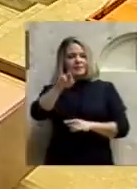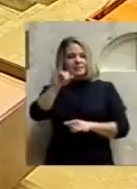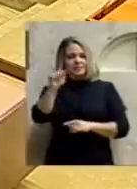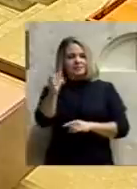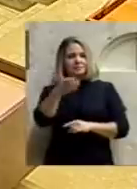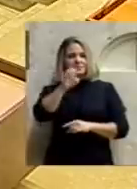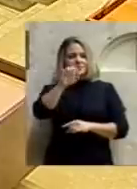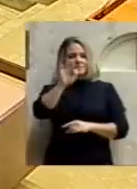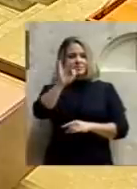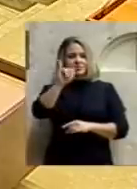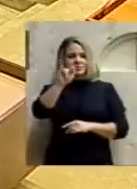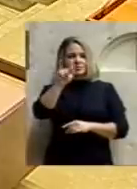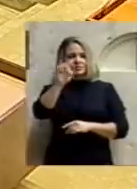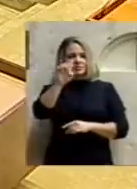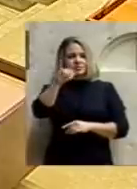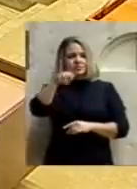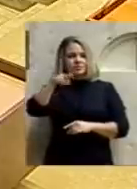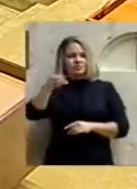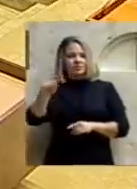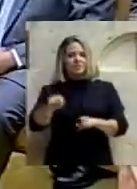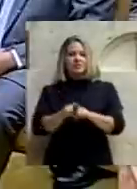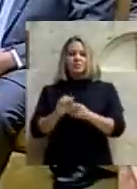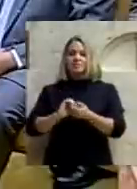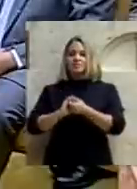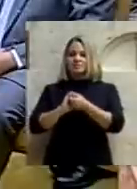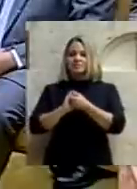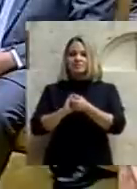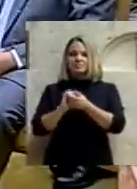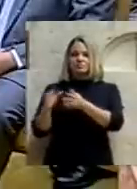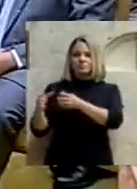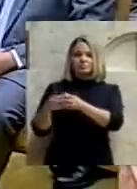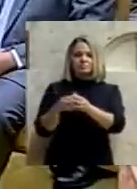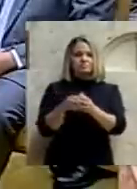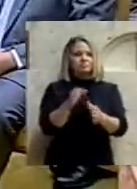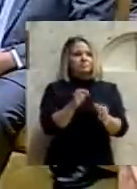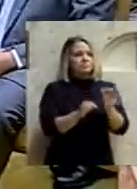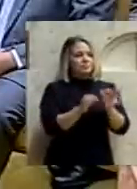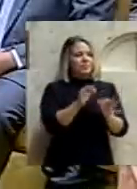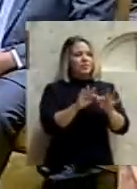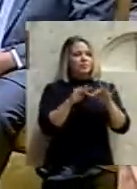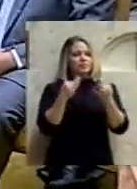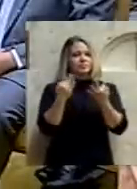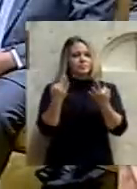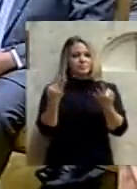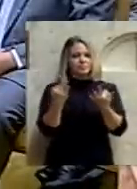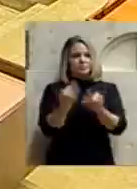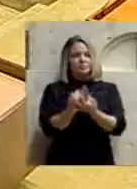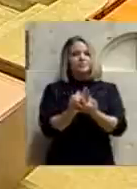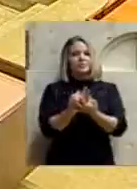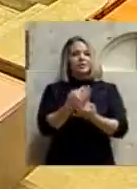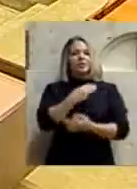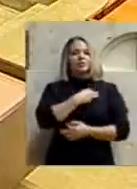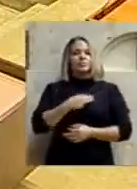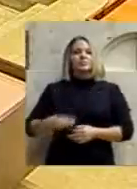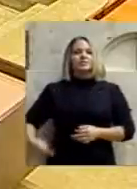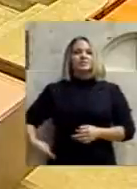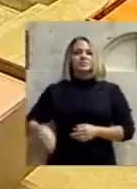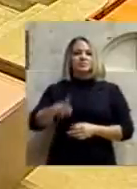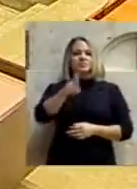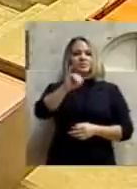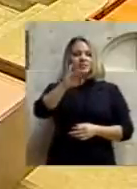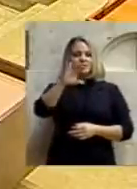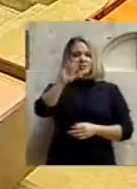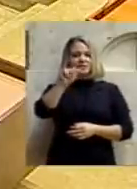Barbosa Gomes. Saúdo também, em nome do Supremo Tribunal Federal, os familiares do eminente e queridíssimo ministro Ricardo